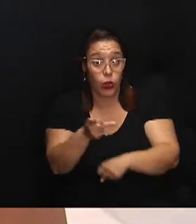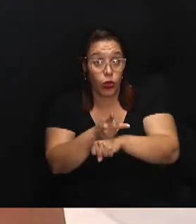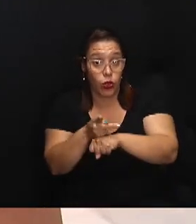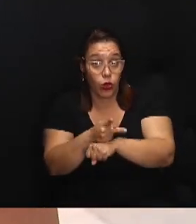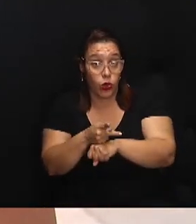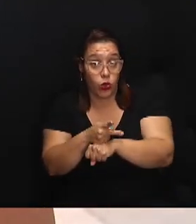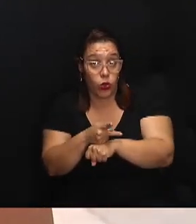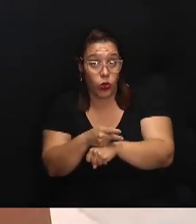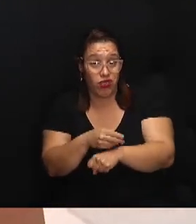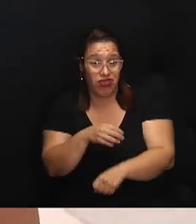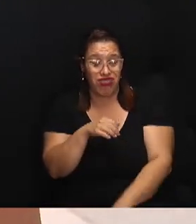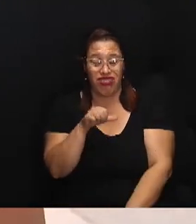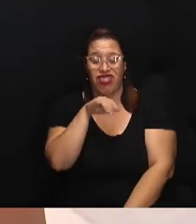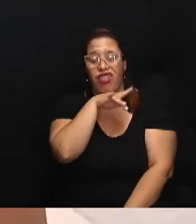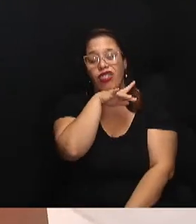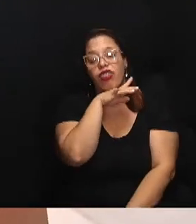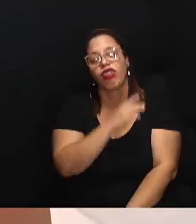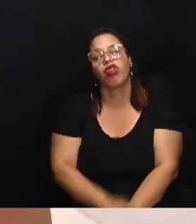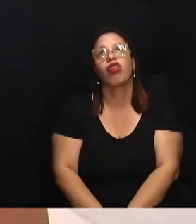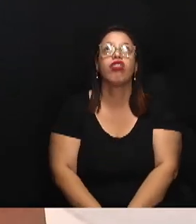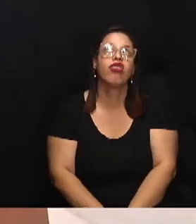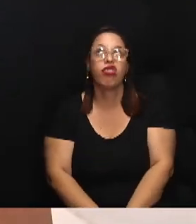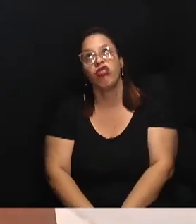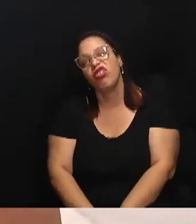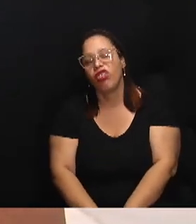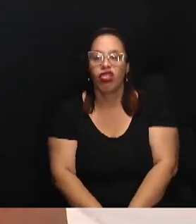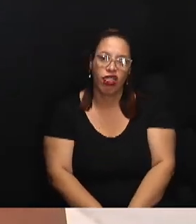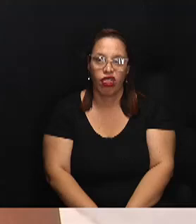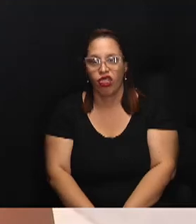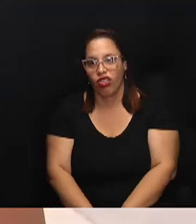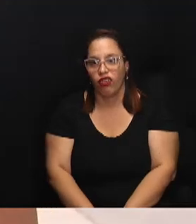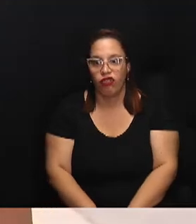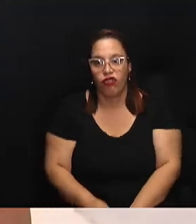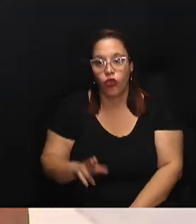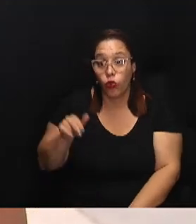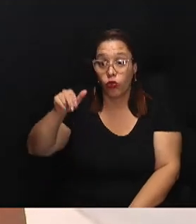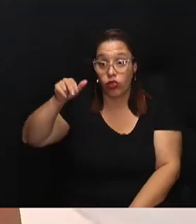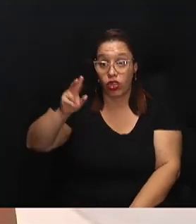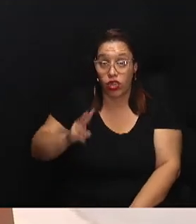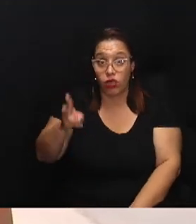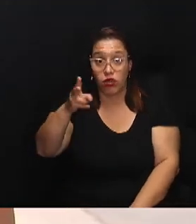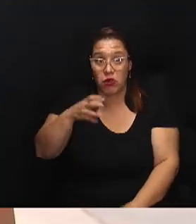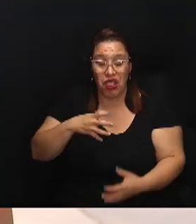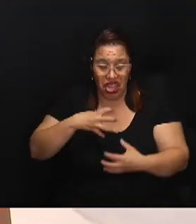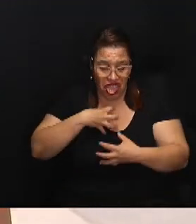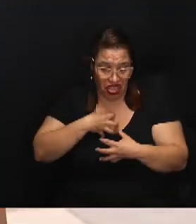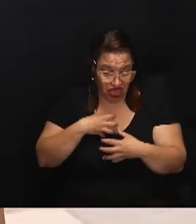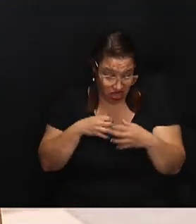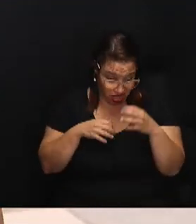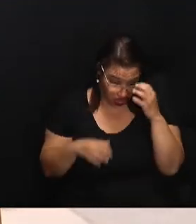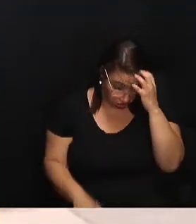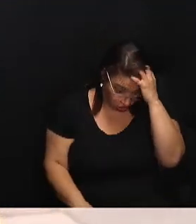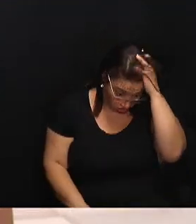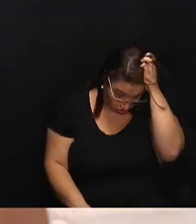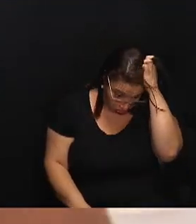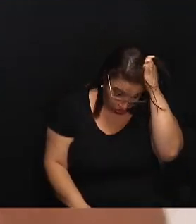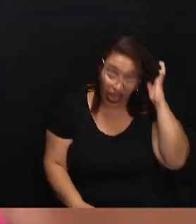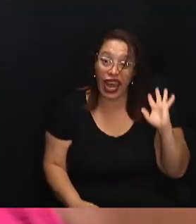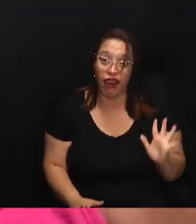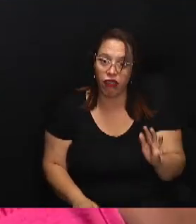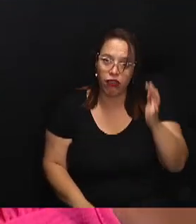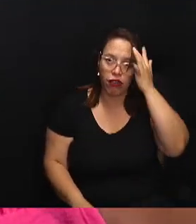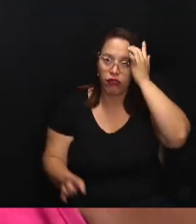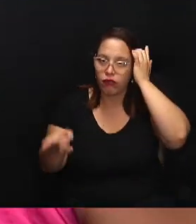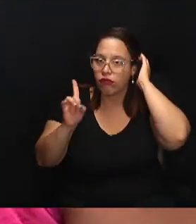manter o mau humor, você não vai prosperar mentalmente nunca. Você vai ficar sempre uma pessoa amarga, azeda, ruim, horrorosa.